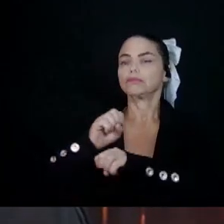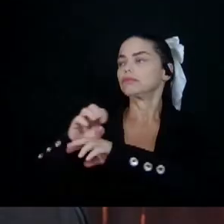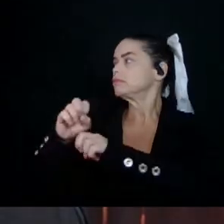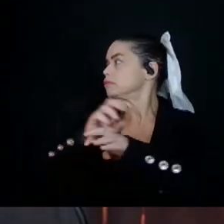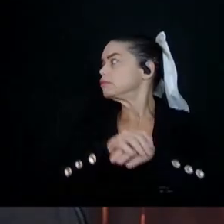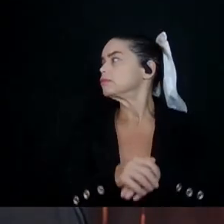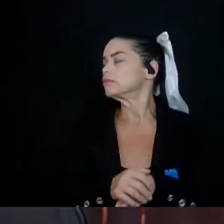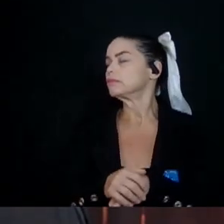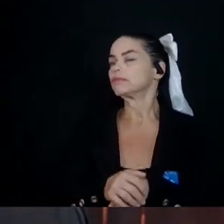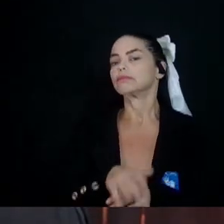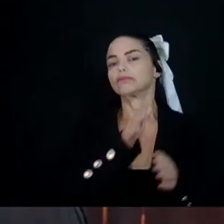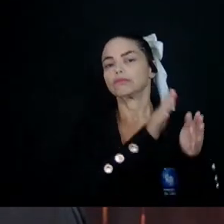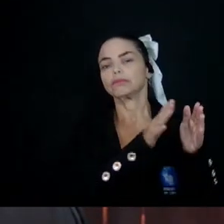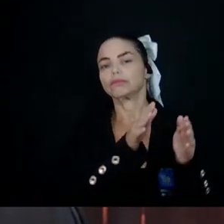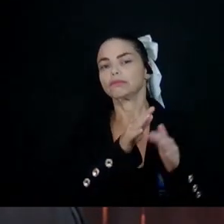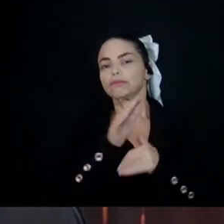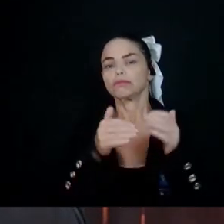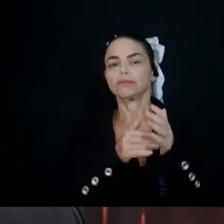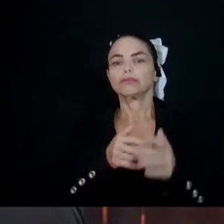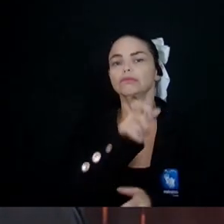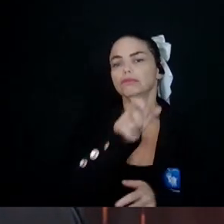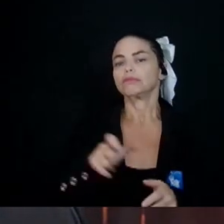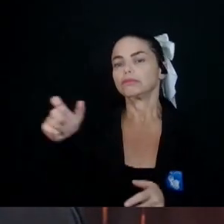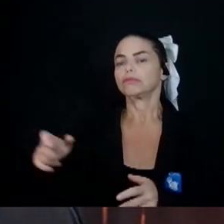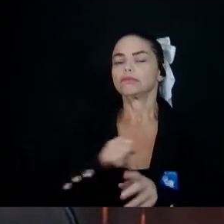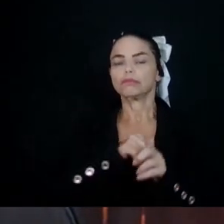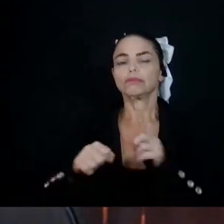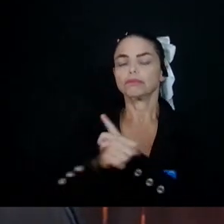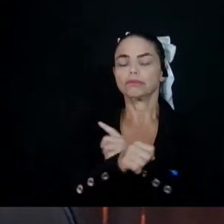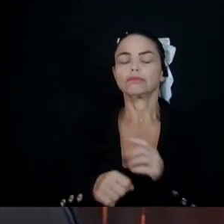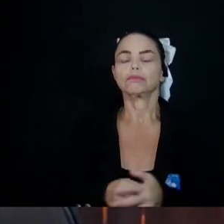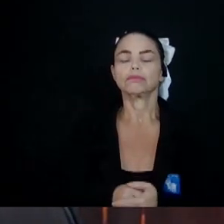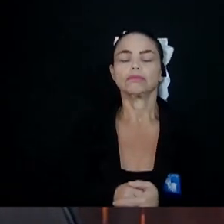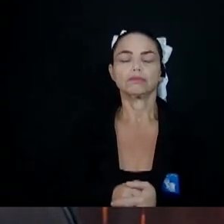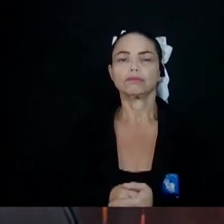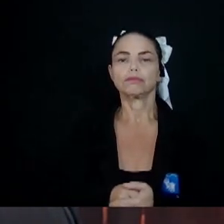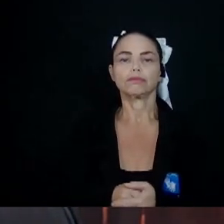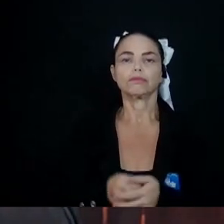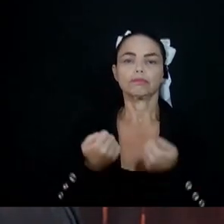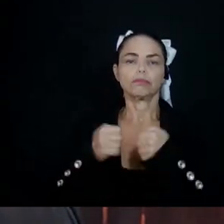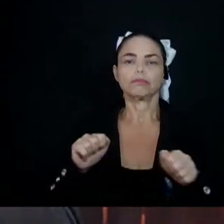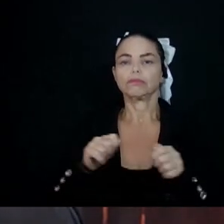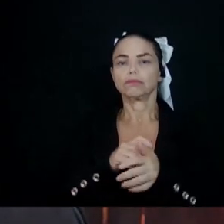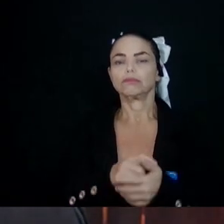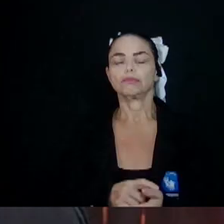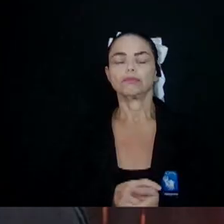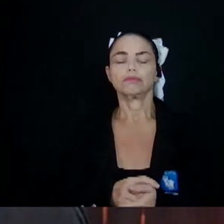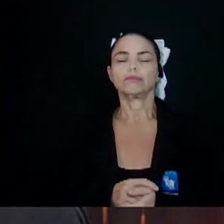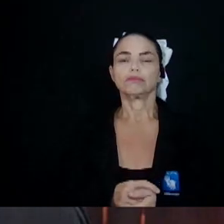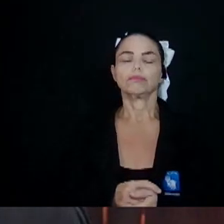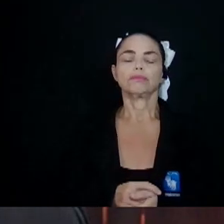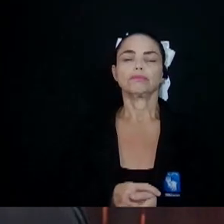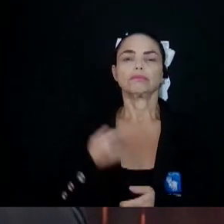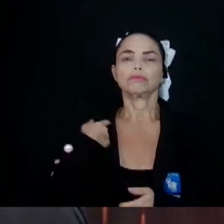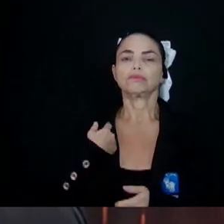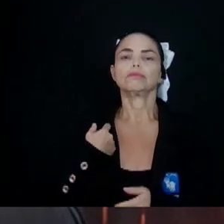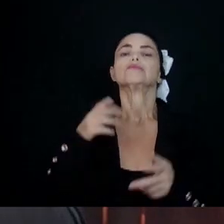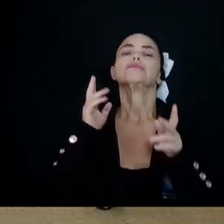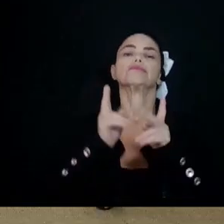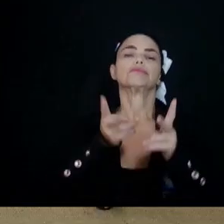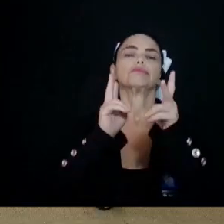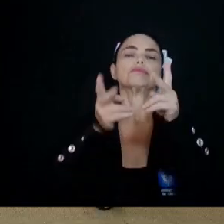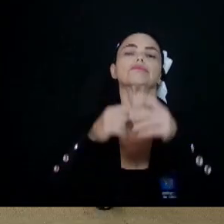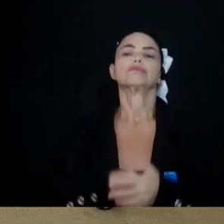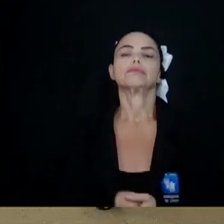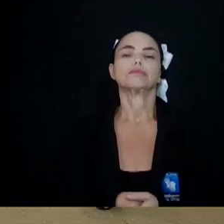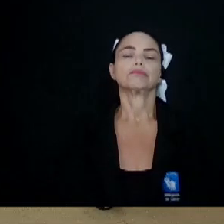essas pessoas da sociedade. Então, muito mais vai ter que ter, sim, sem sombra de dúvida. Atualização constante, né,